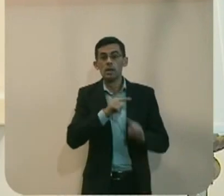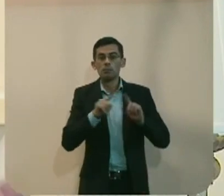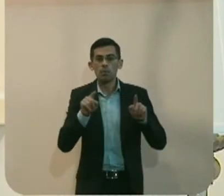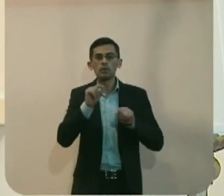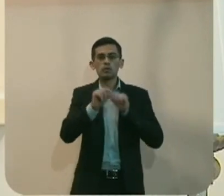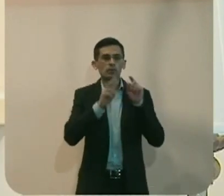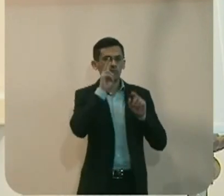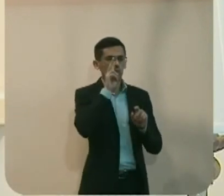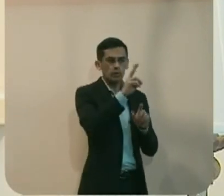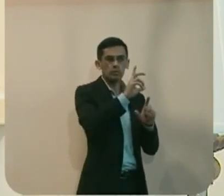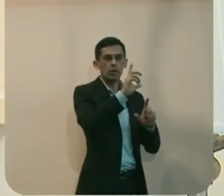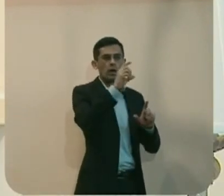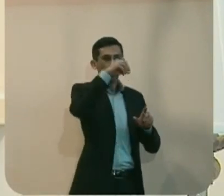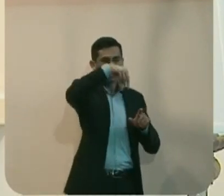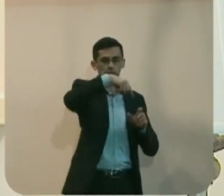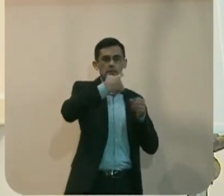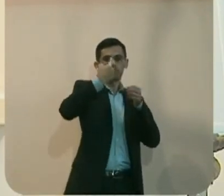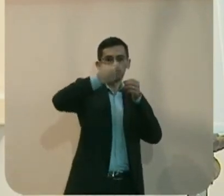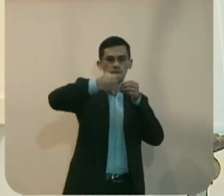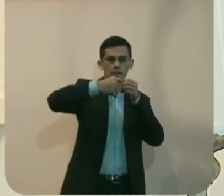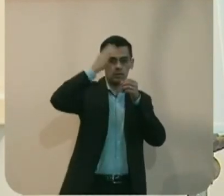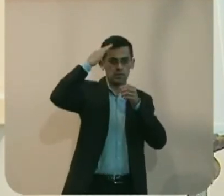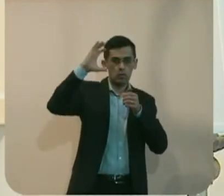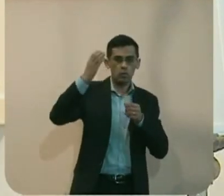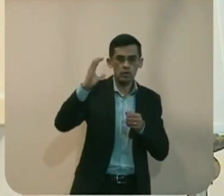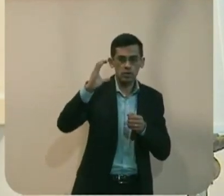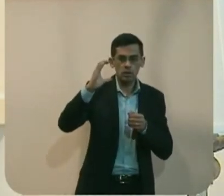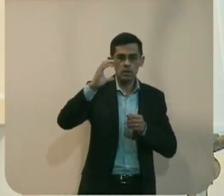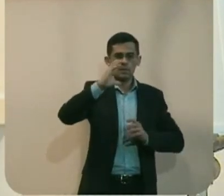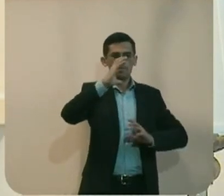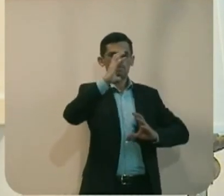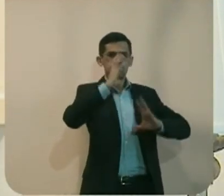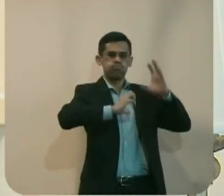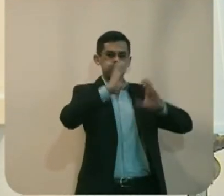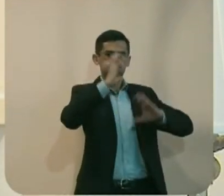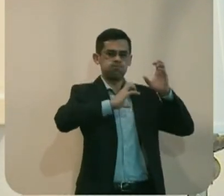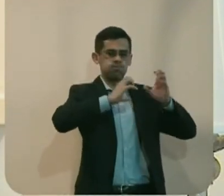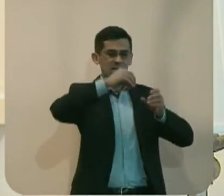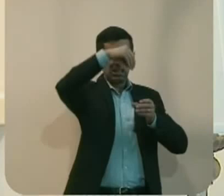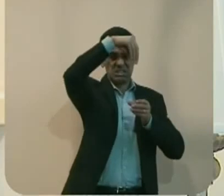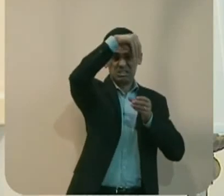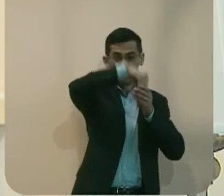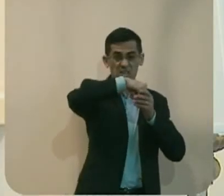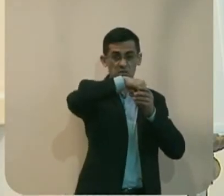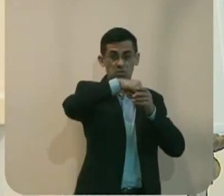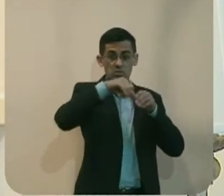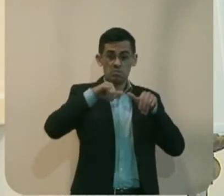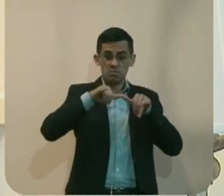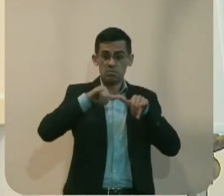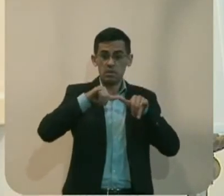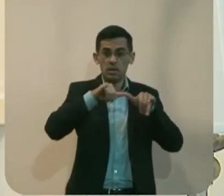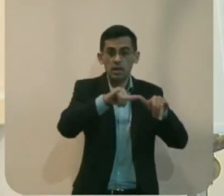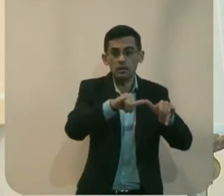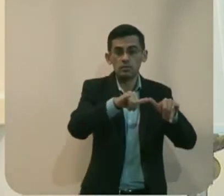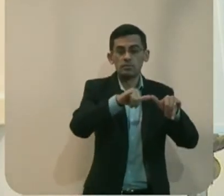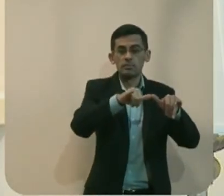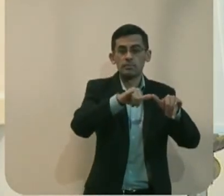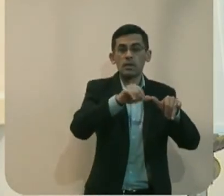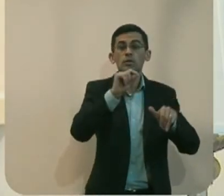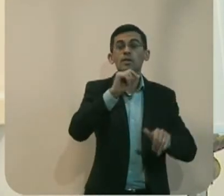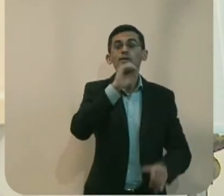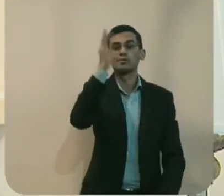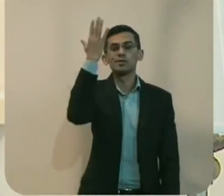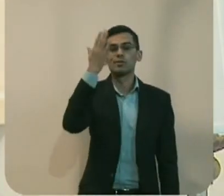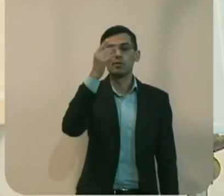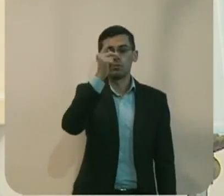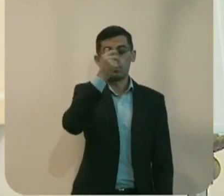viu recentemente aqui na nossa cidade uma briga dentro de um supermercado que terminou